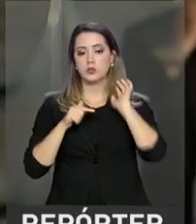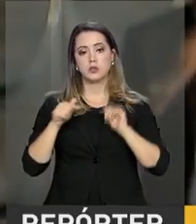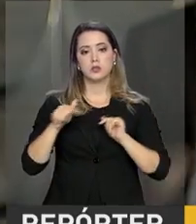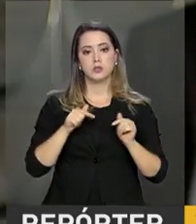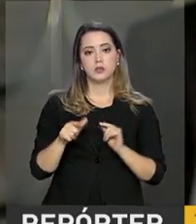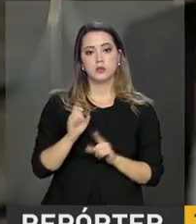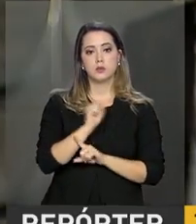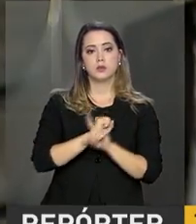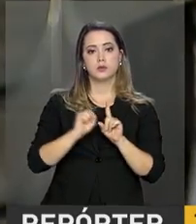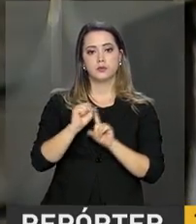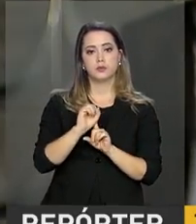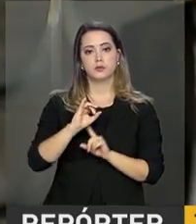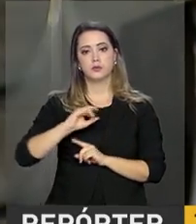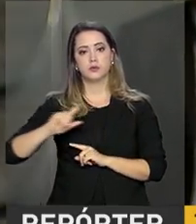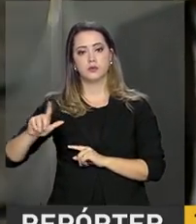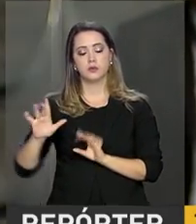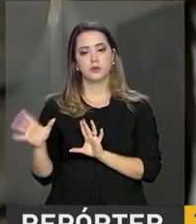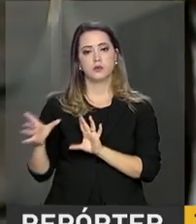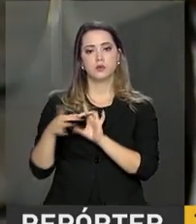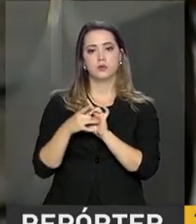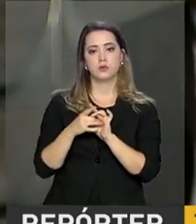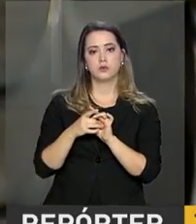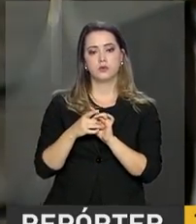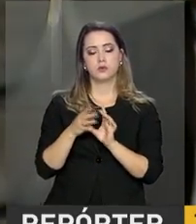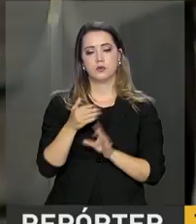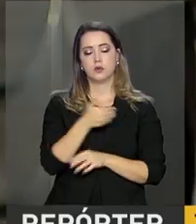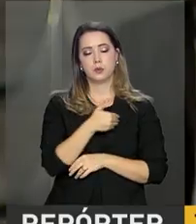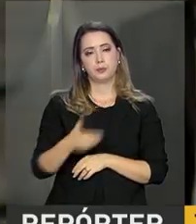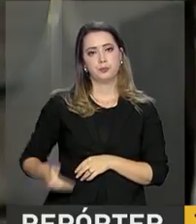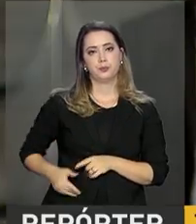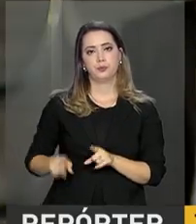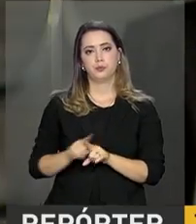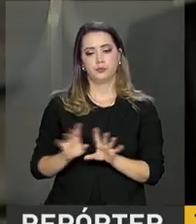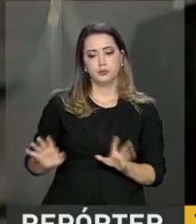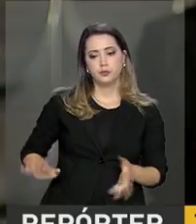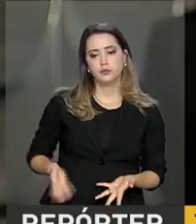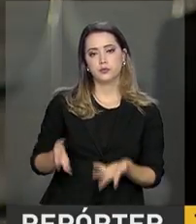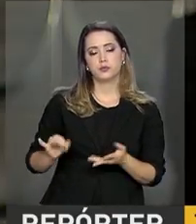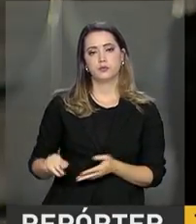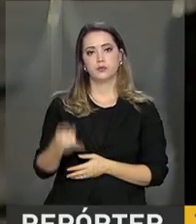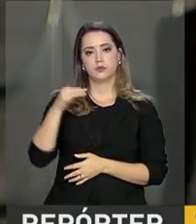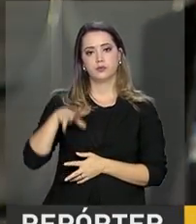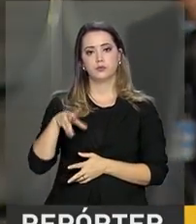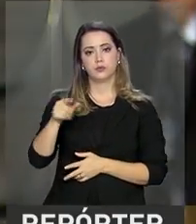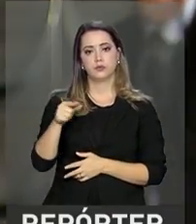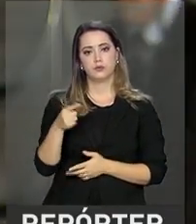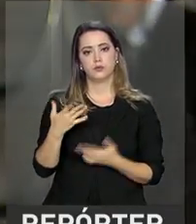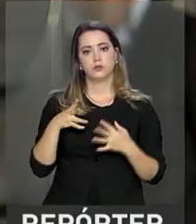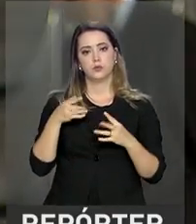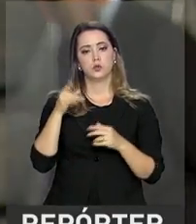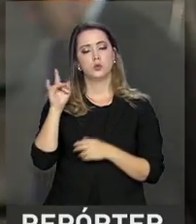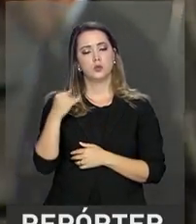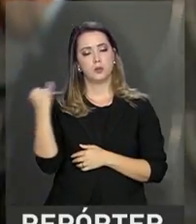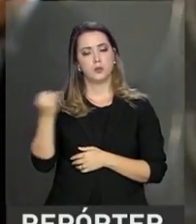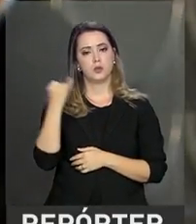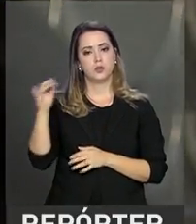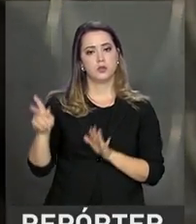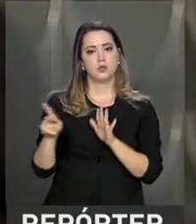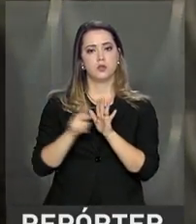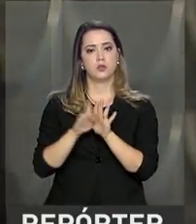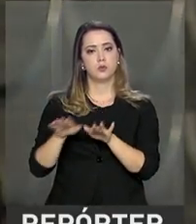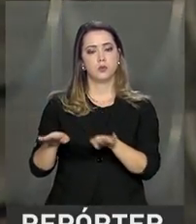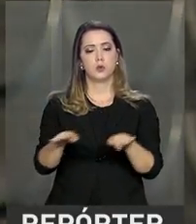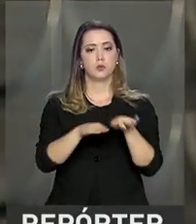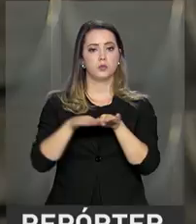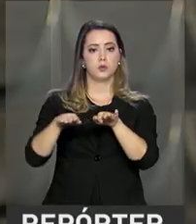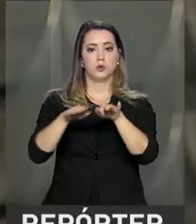civil em parceria com o Estado: prover melhor oportunidade a todos. Isso é da essência da própria